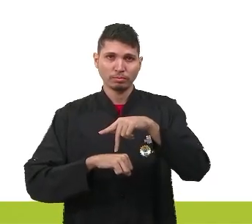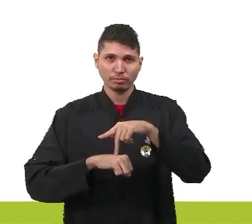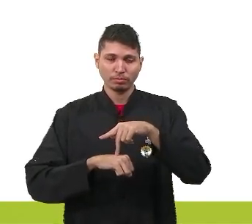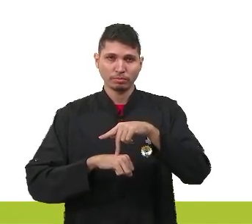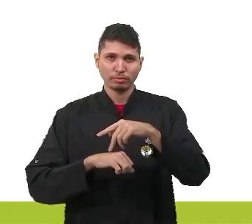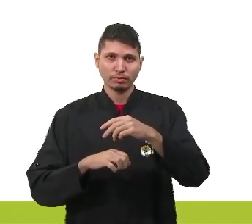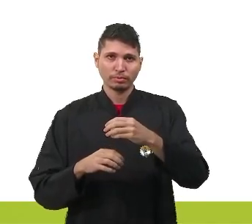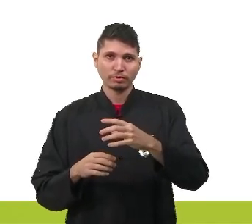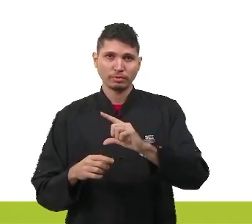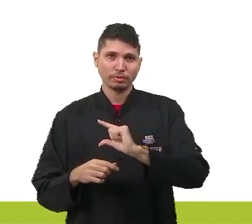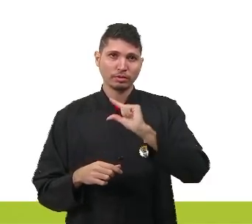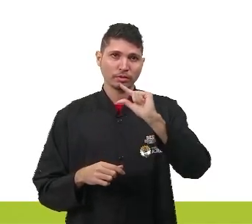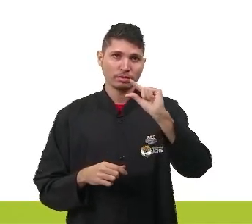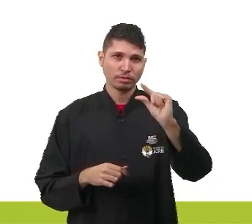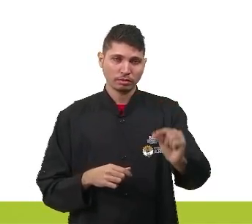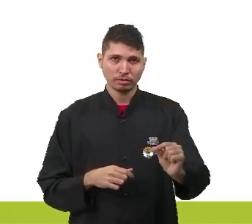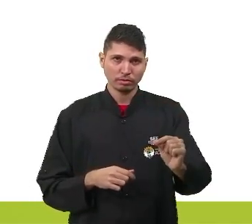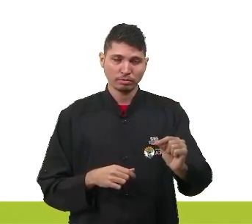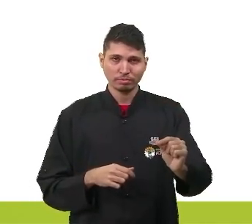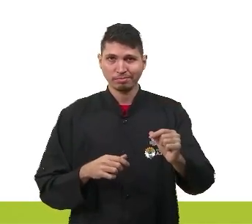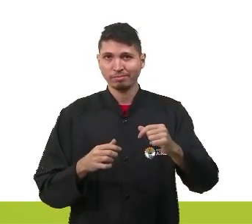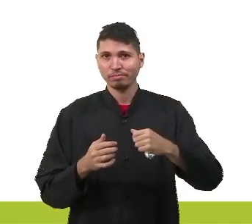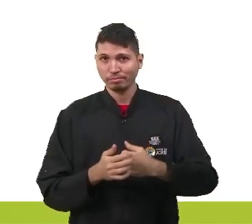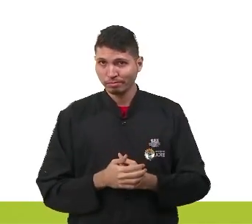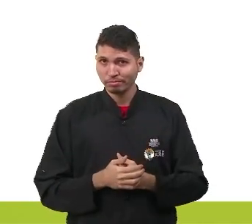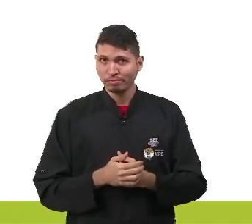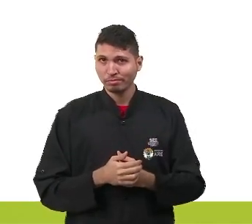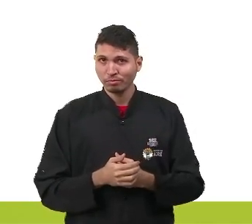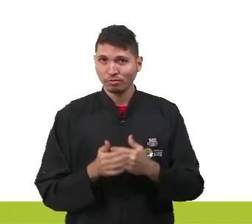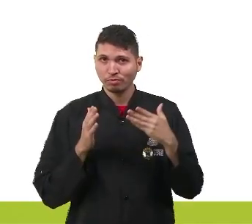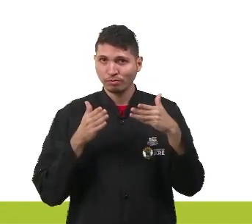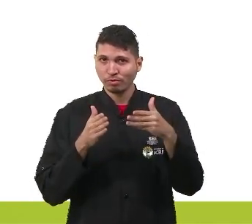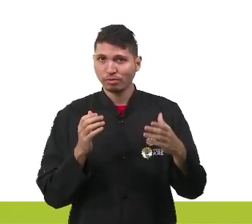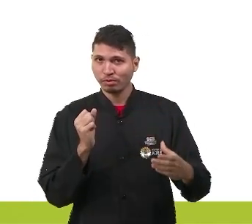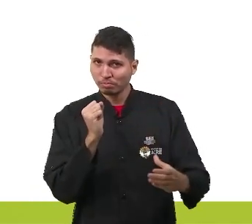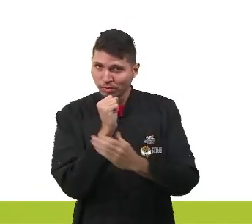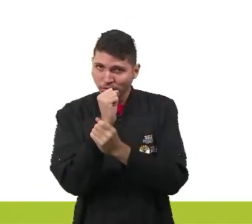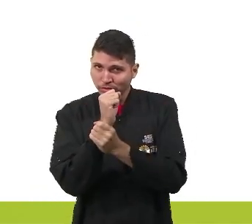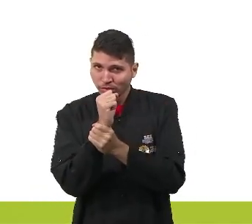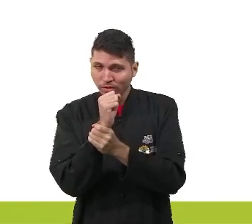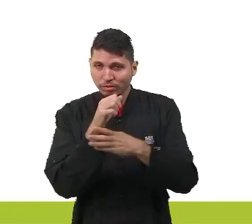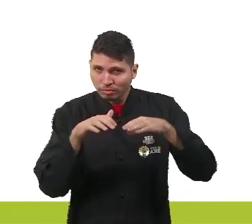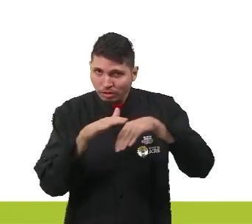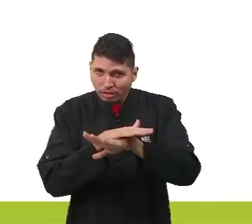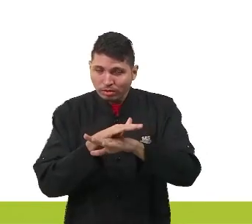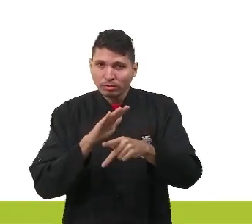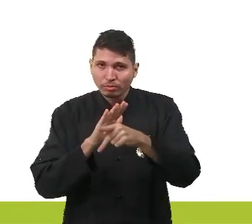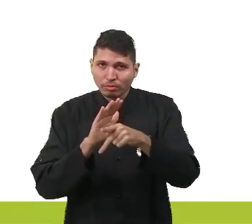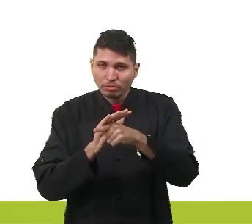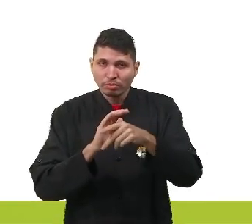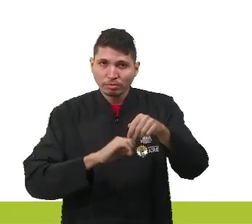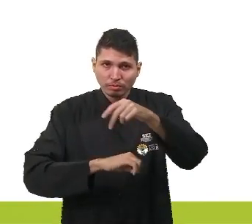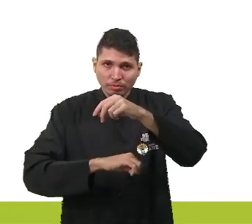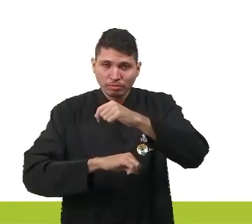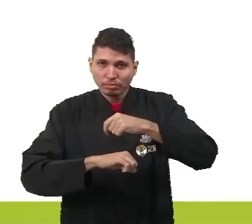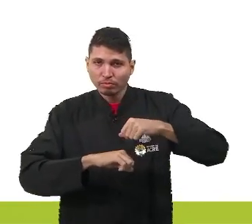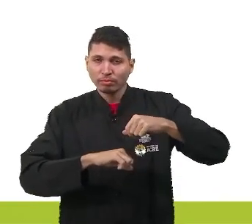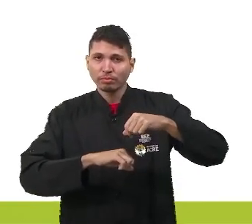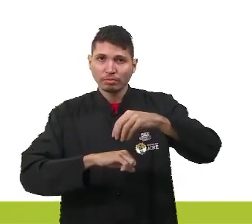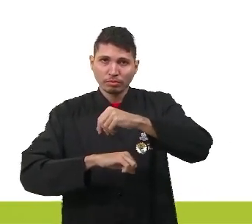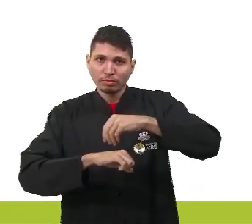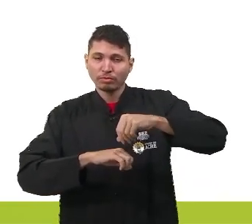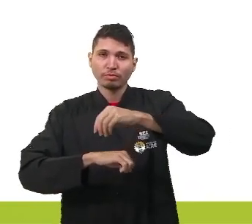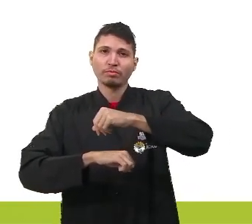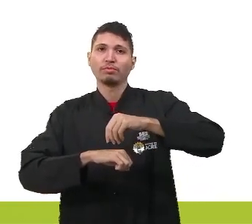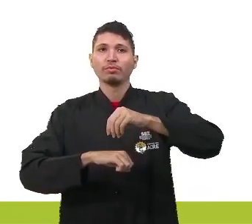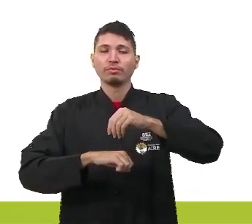Então, a necessidade agora era manter a riqueza dentro do Estado. É um Estado forte aqui, ó, quando você vê aqui na base dessa balança,